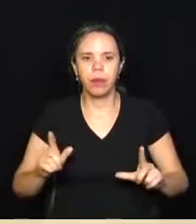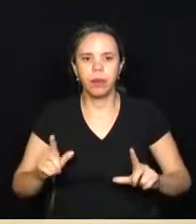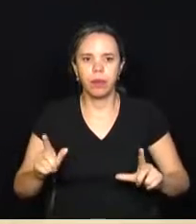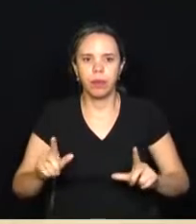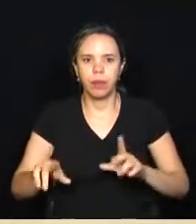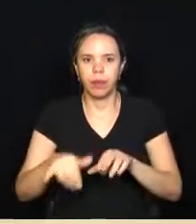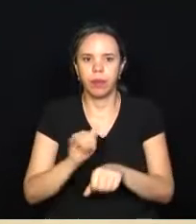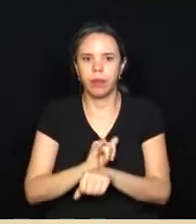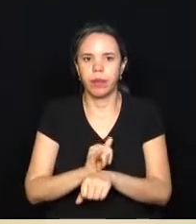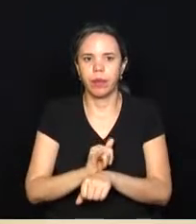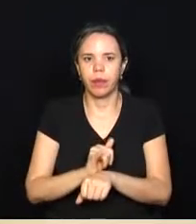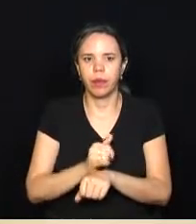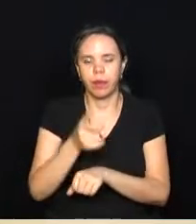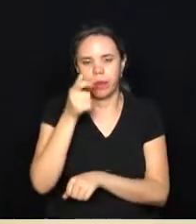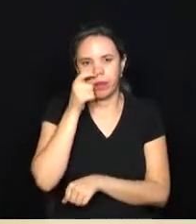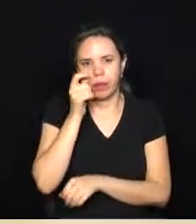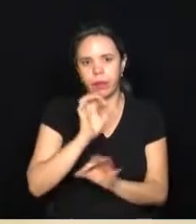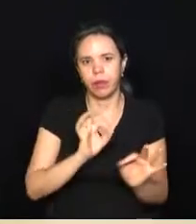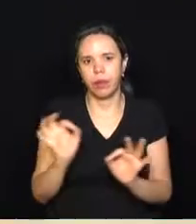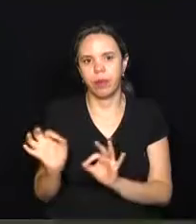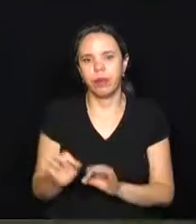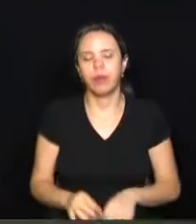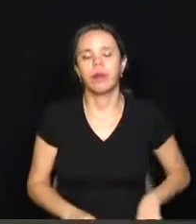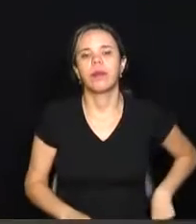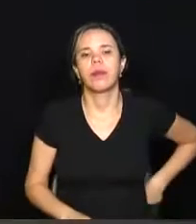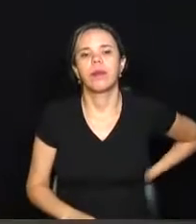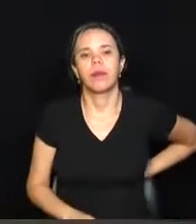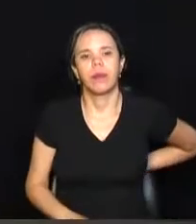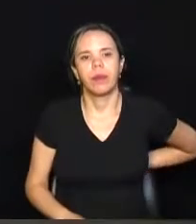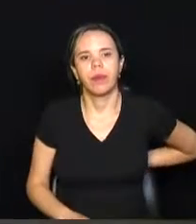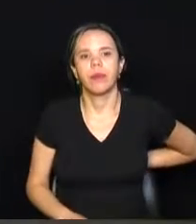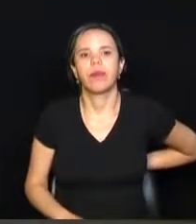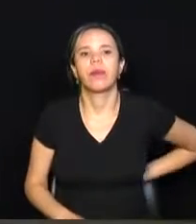pelo YouTube. Vamos acompanhar.